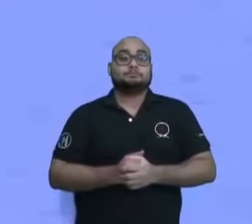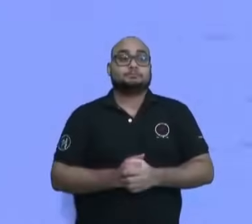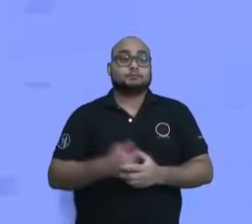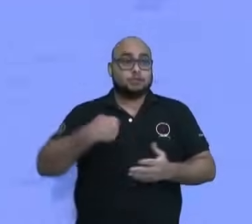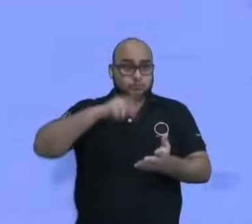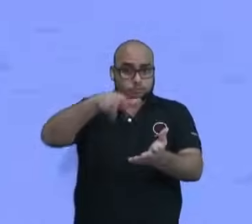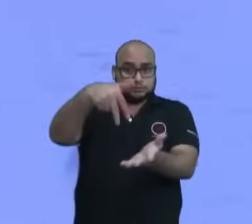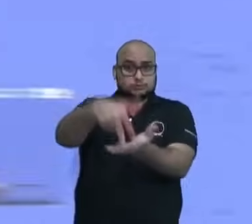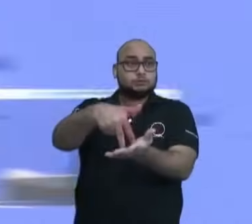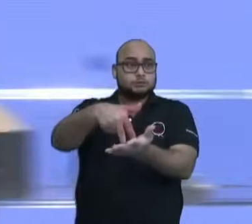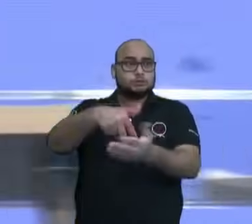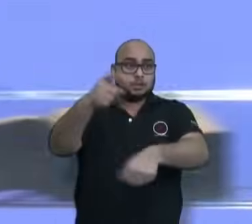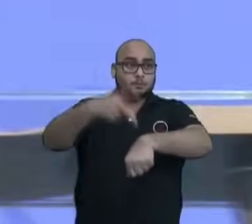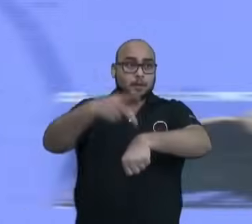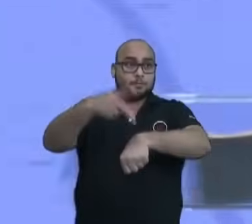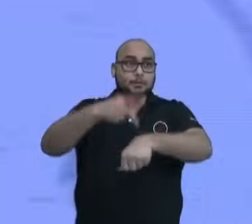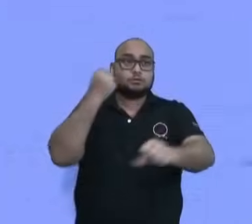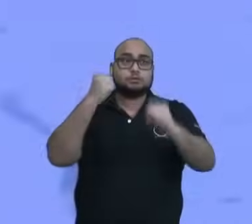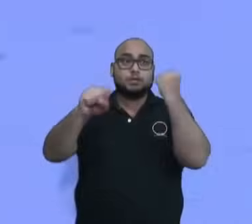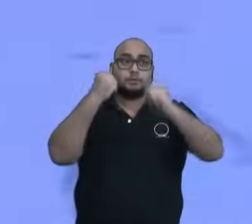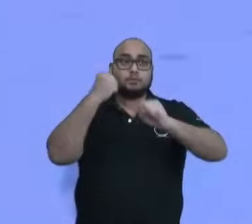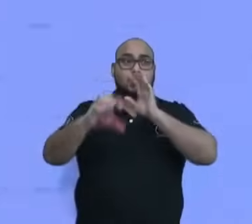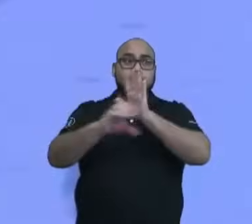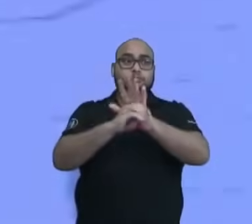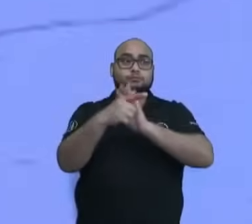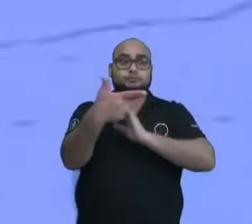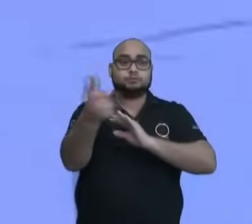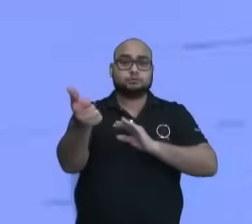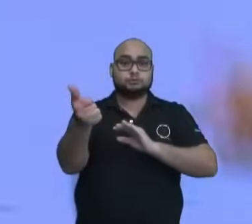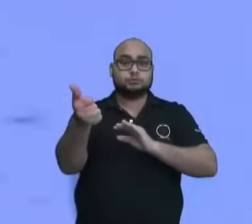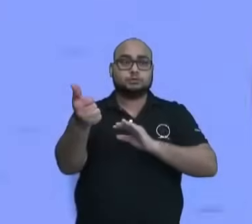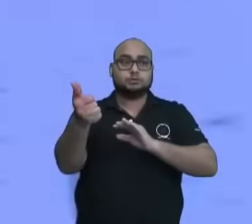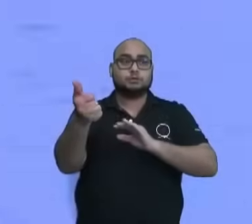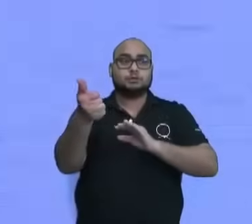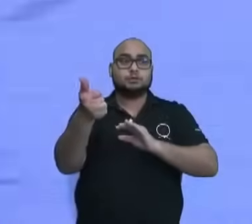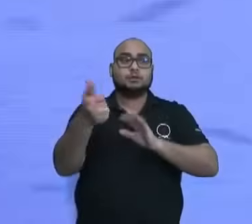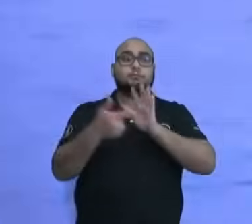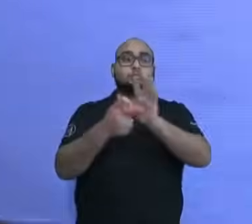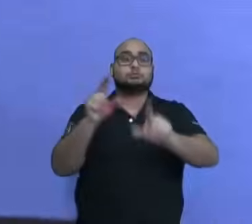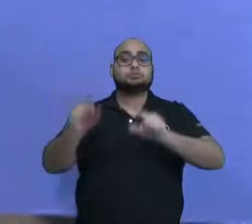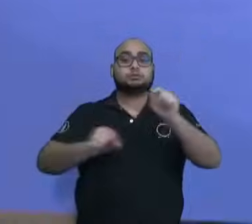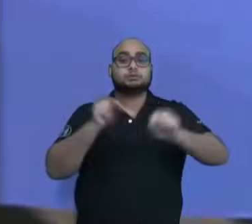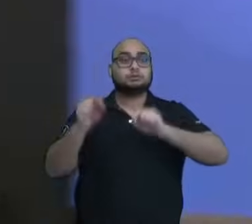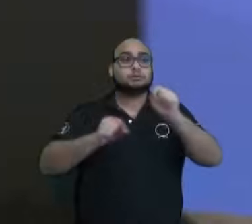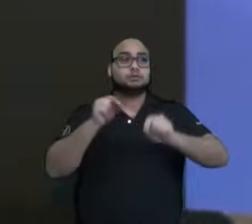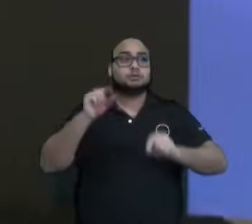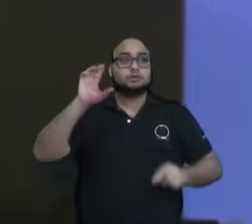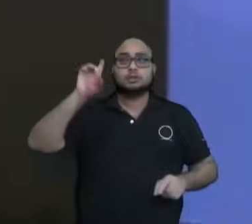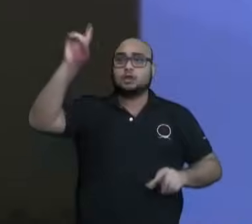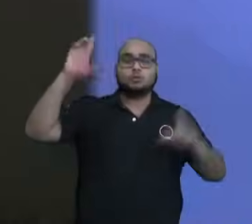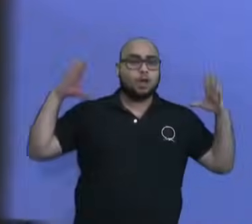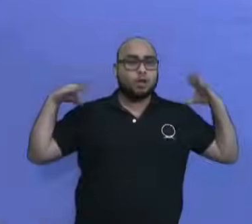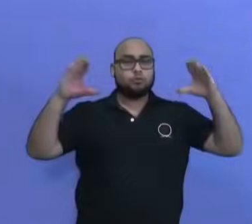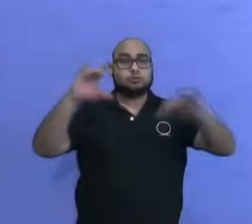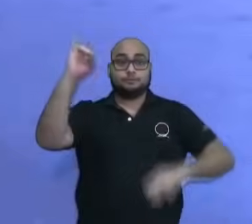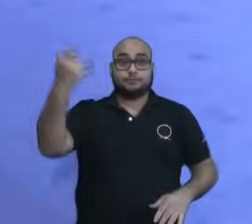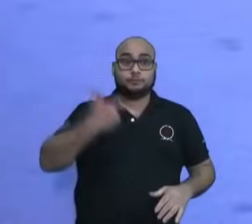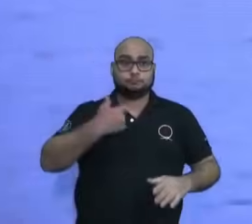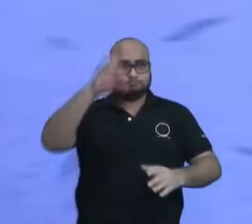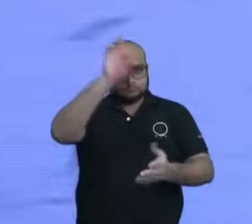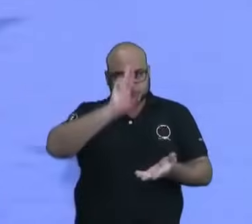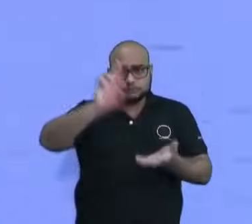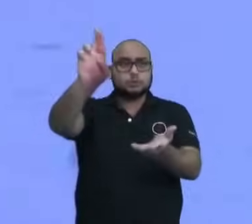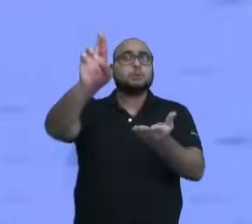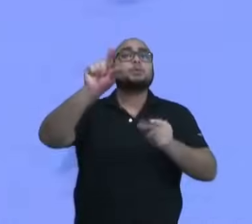Salmo 122 também vale alegrei-me quando me disseram vamos à casa do Senhor o Salmo 84